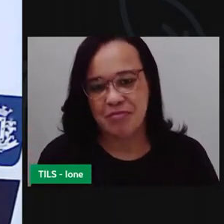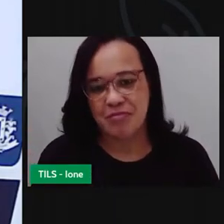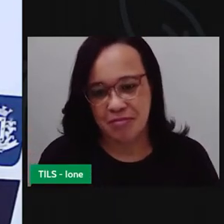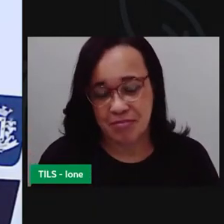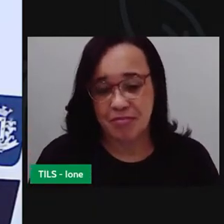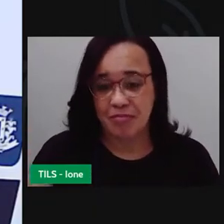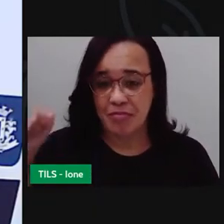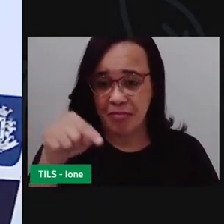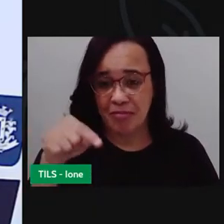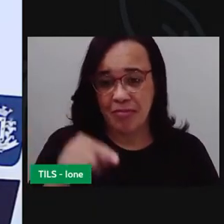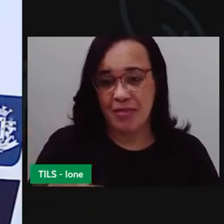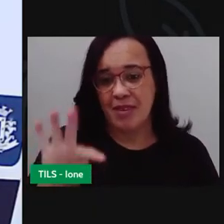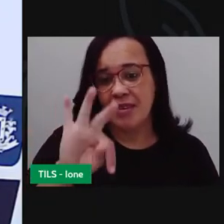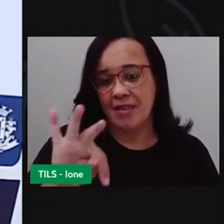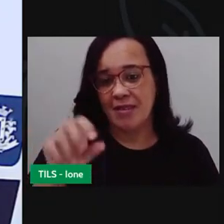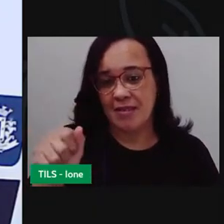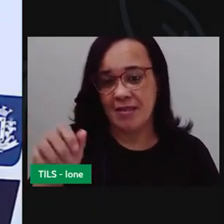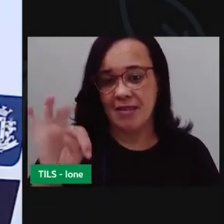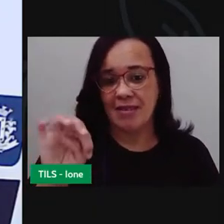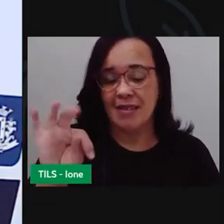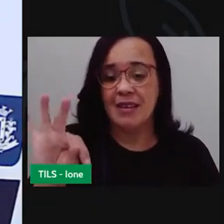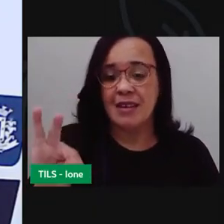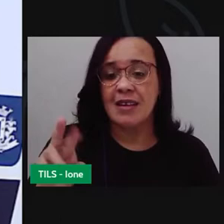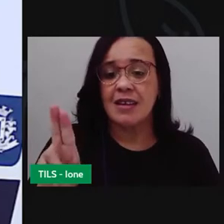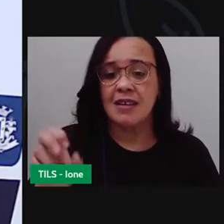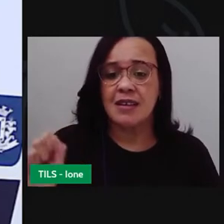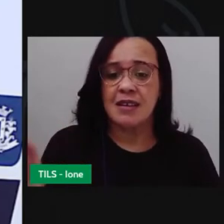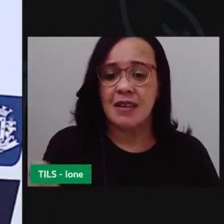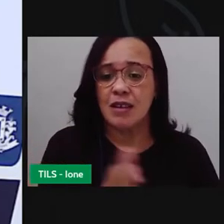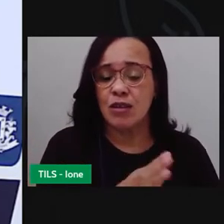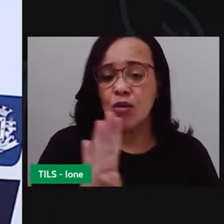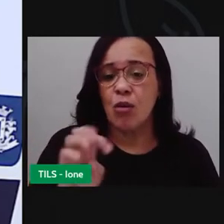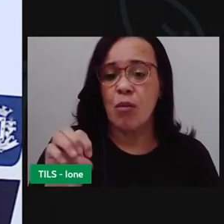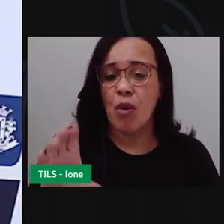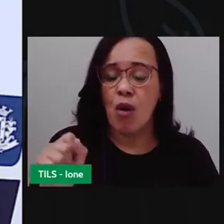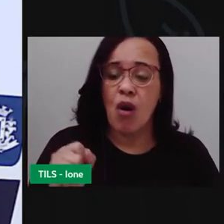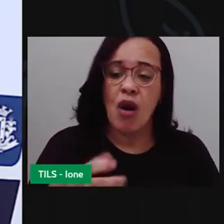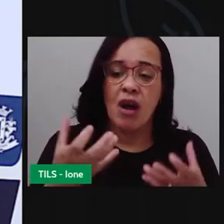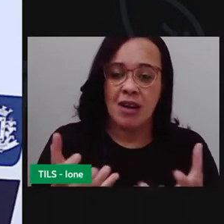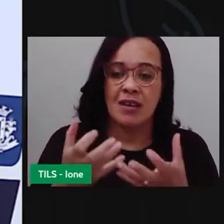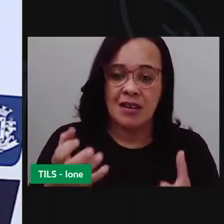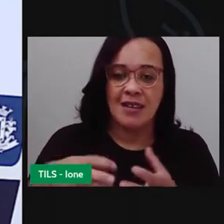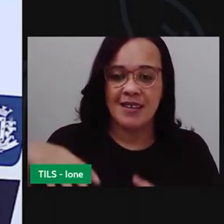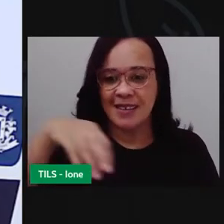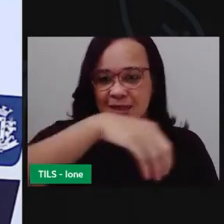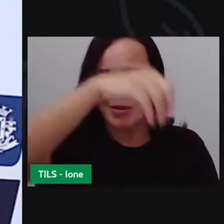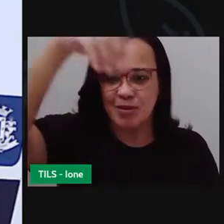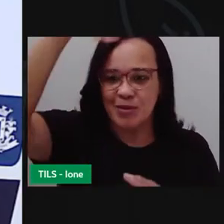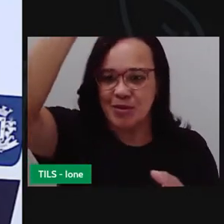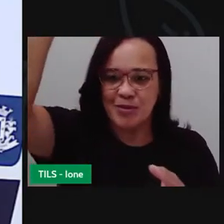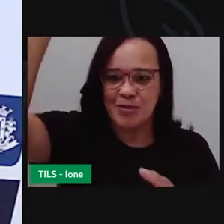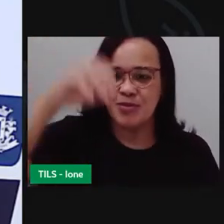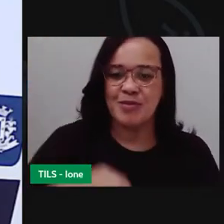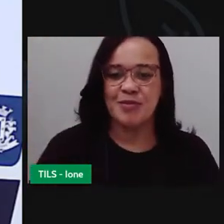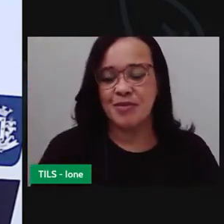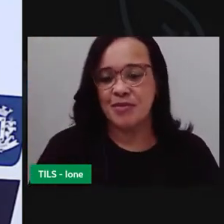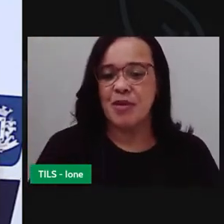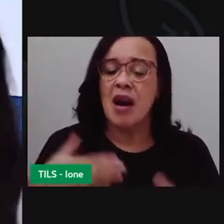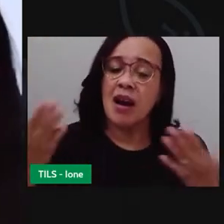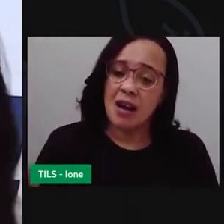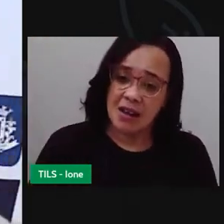Esse tatu tinha um sonho, né? Era um tatu-bola, mas ele queria ser um balão. Ele não se contentava em ser um balão. E aí ele se